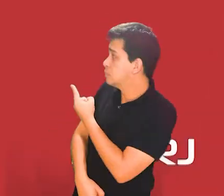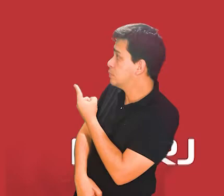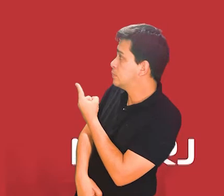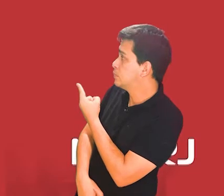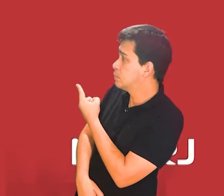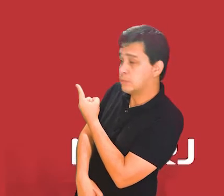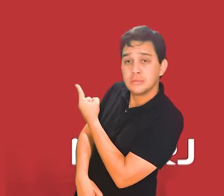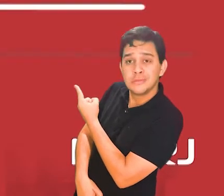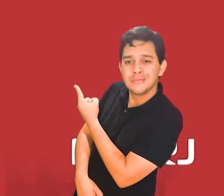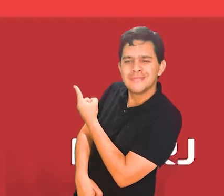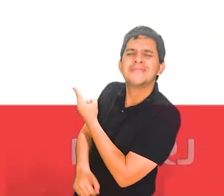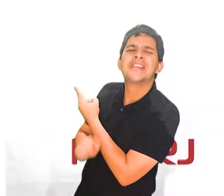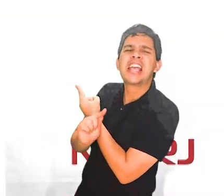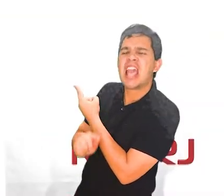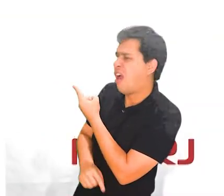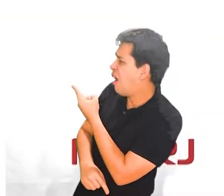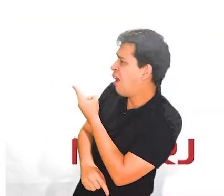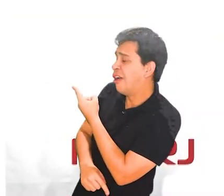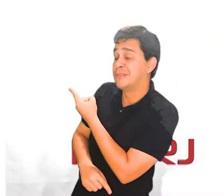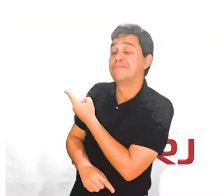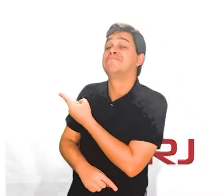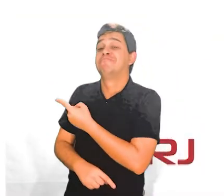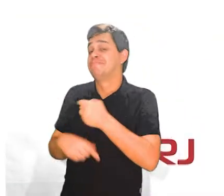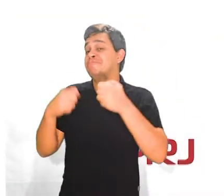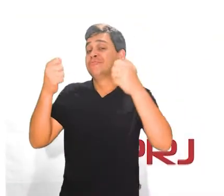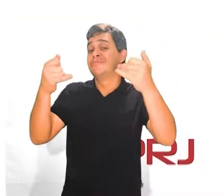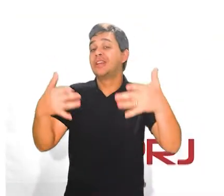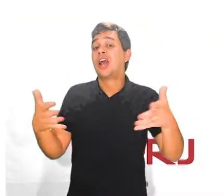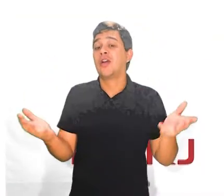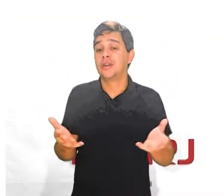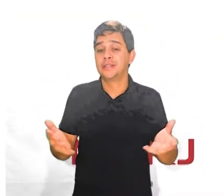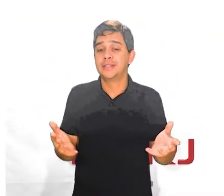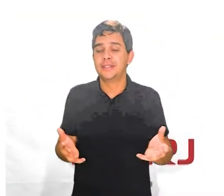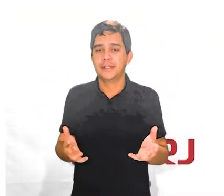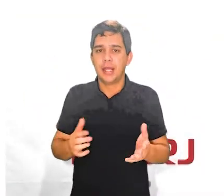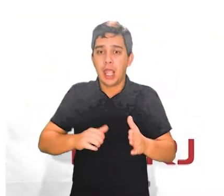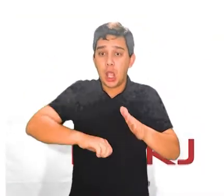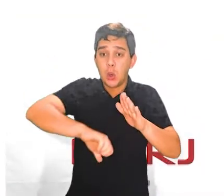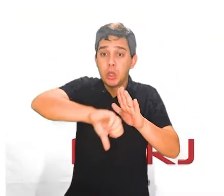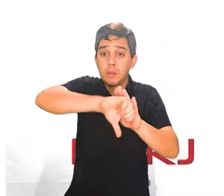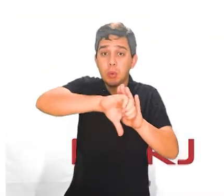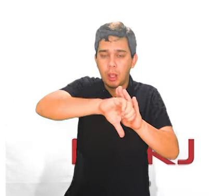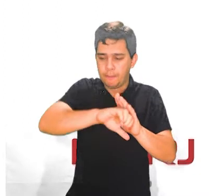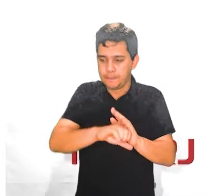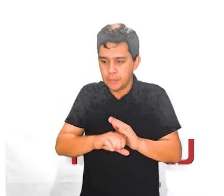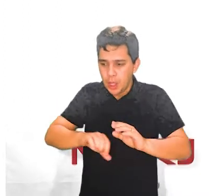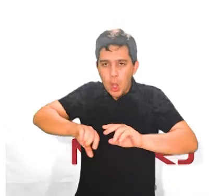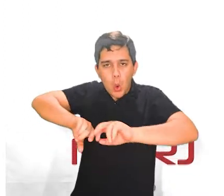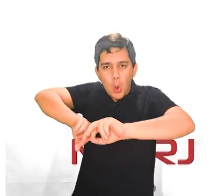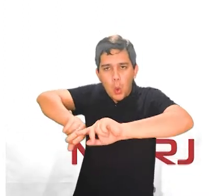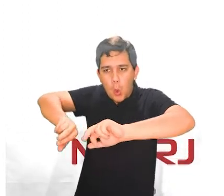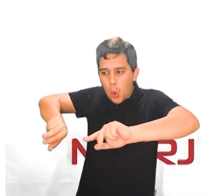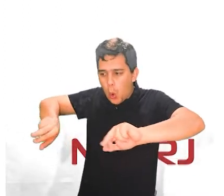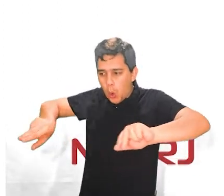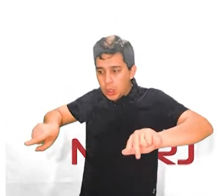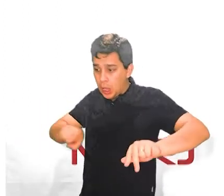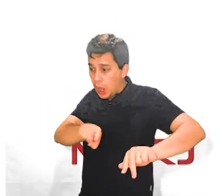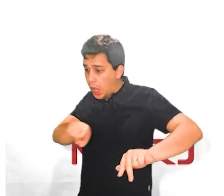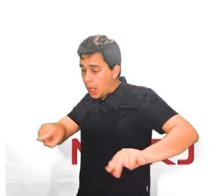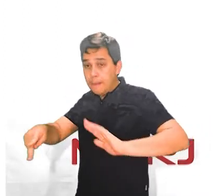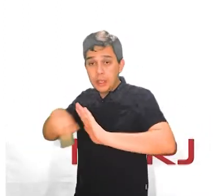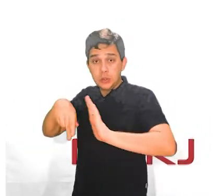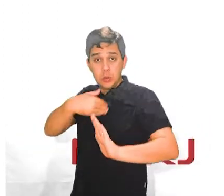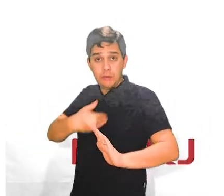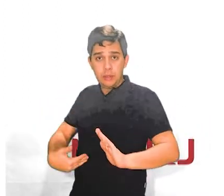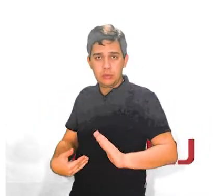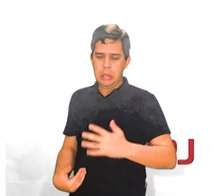Peculato. Você sabe o que significa? Peculato é o crime que consiste na apropriação ou desvio para proveito próprio